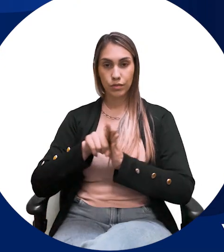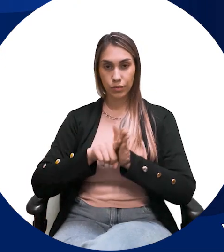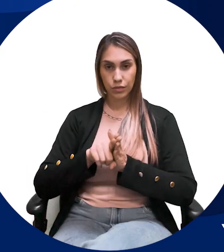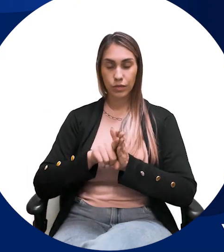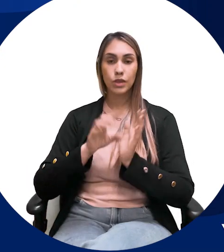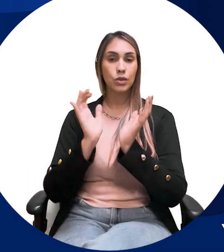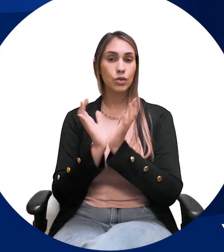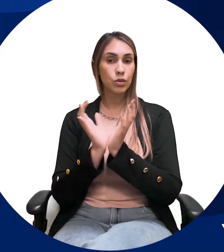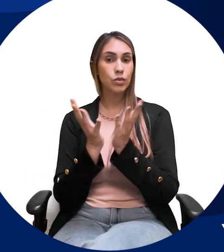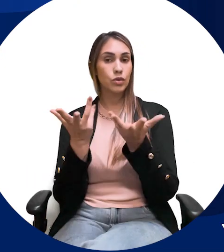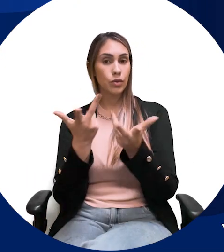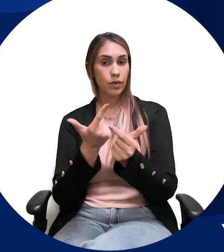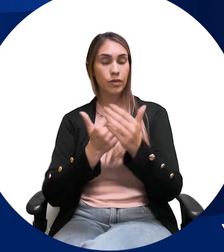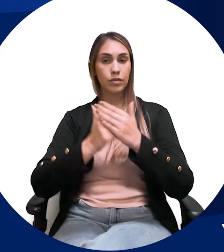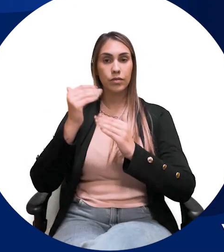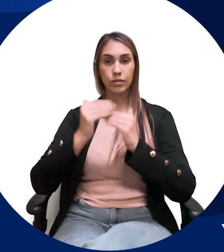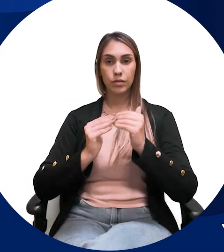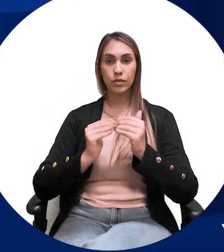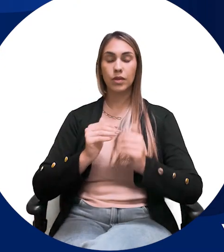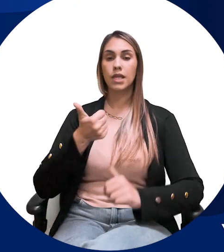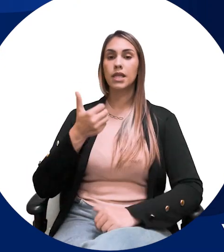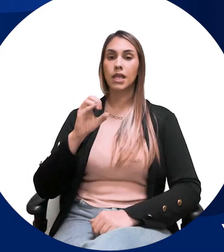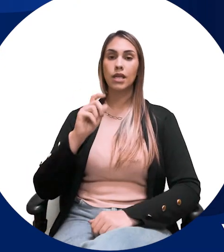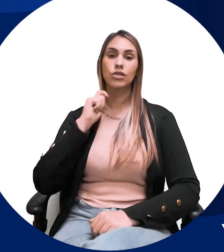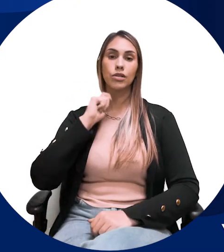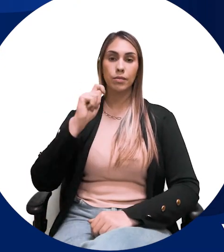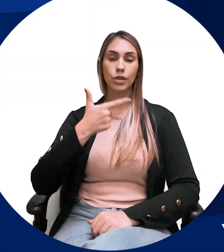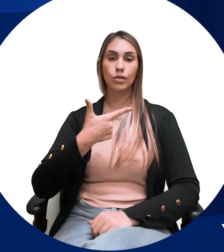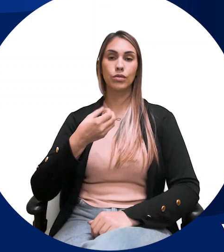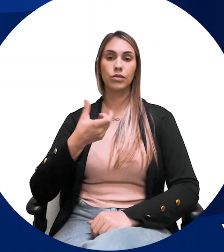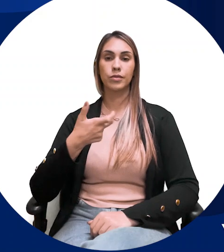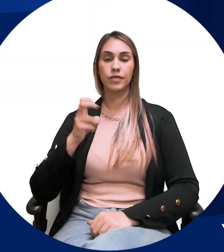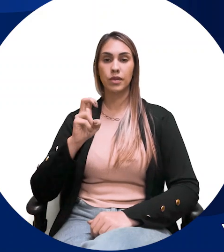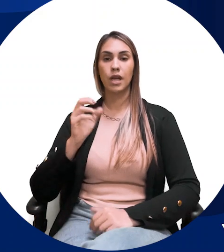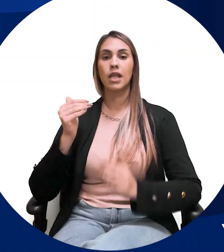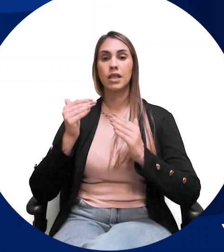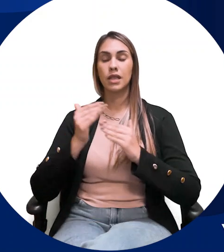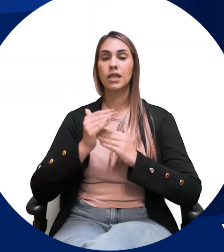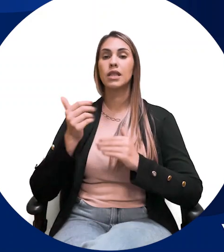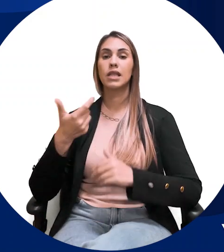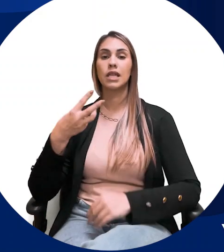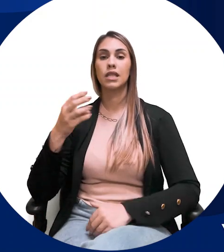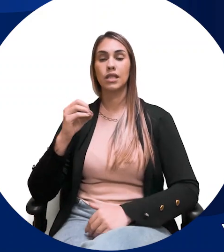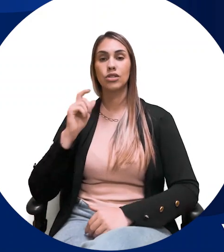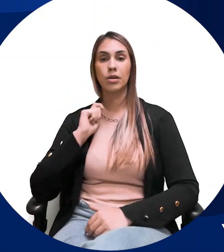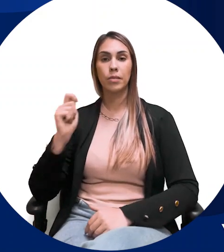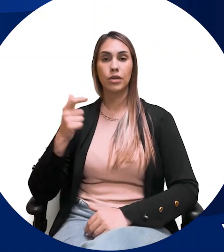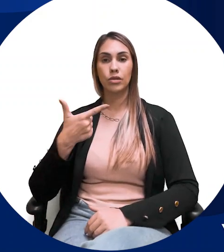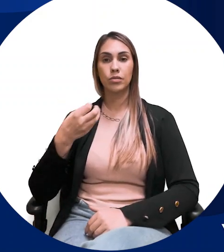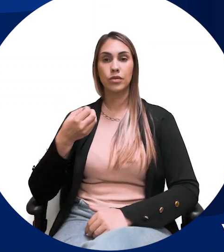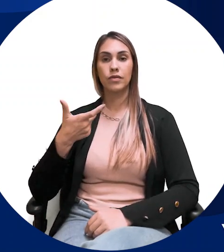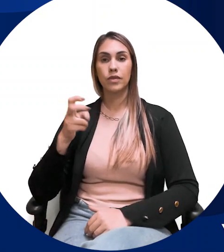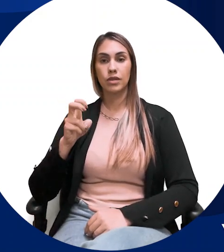ou projeto de pesquisa pela Comissão de Qualificação Profissional. 10 de abril de 2025 a 30 de abril de